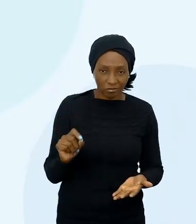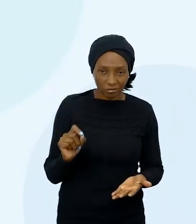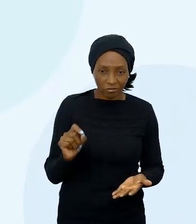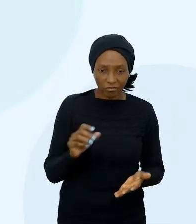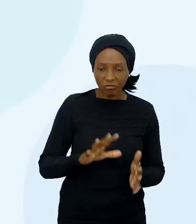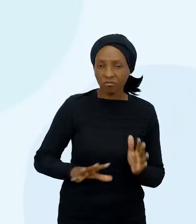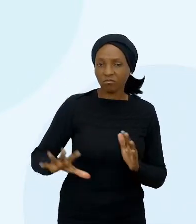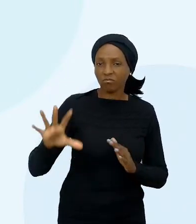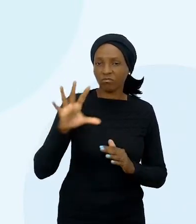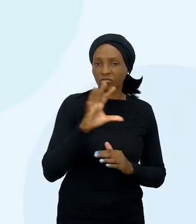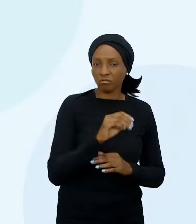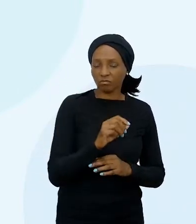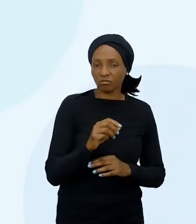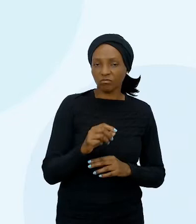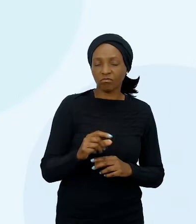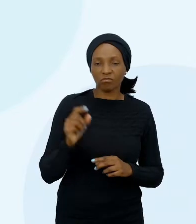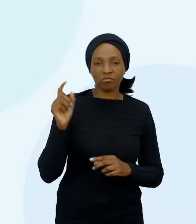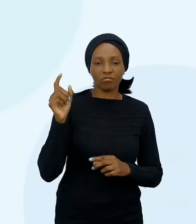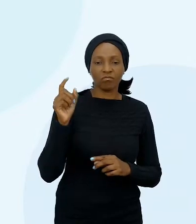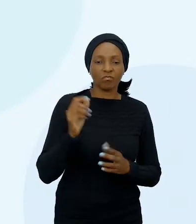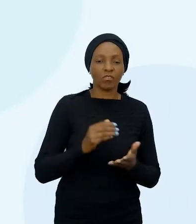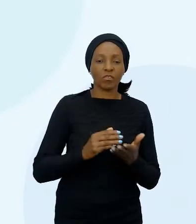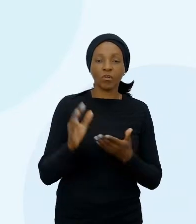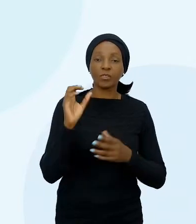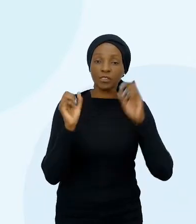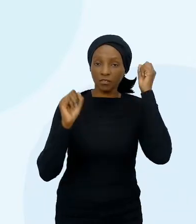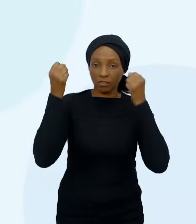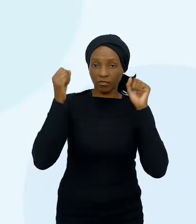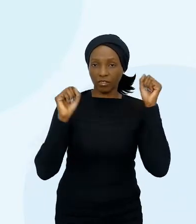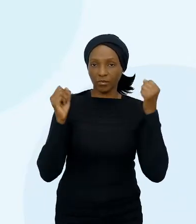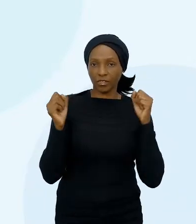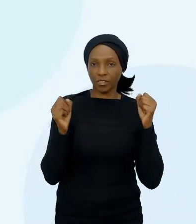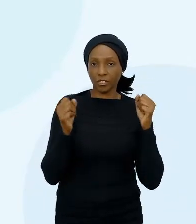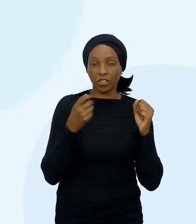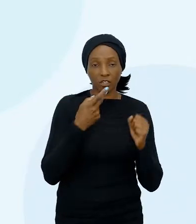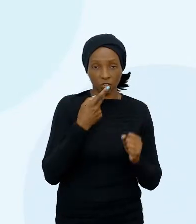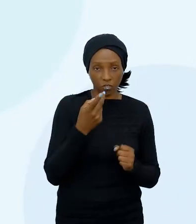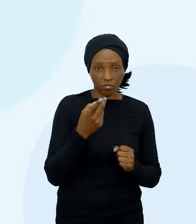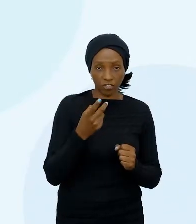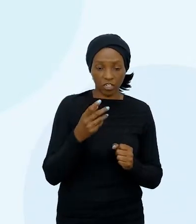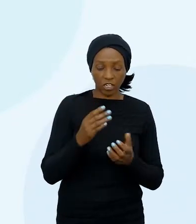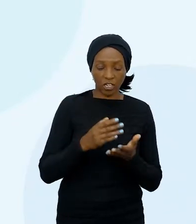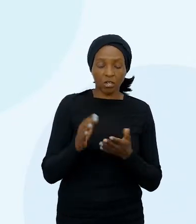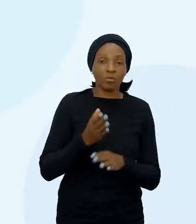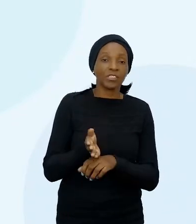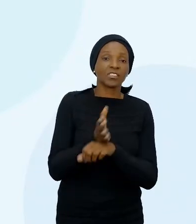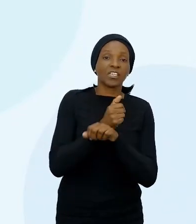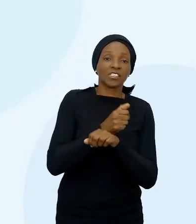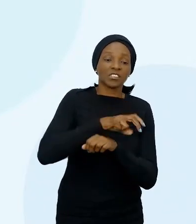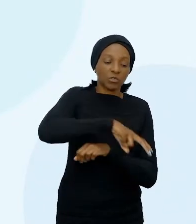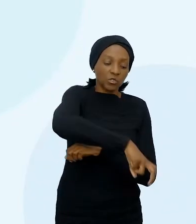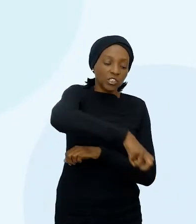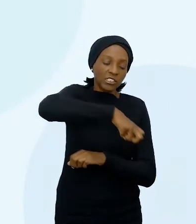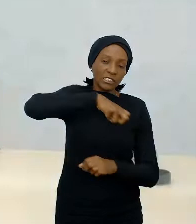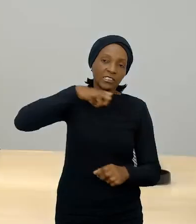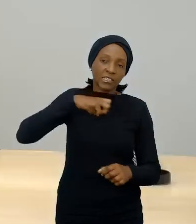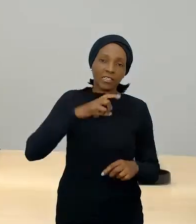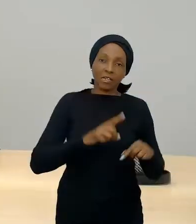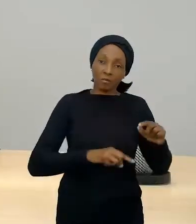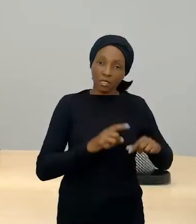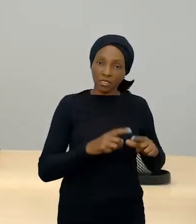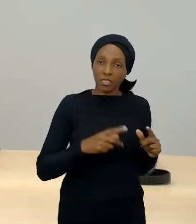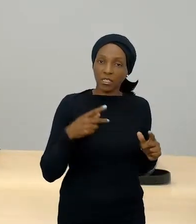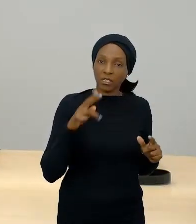essas esferas, né, começando lá na fabricação, vou dizer mais, lá na extração de matéria-prima,